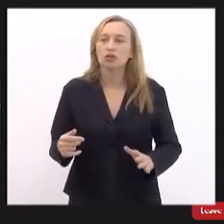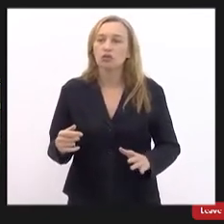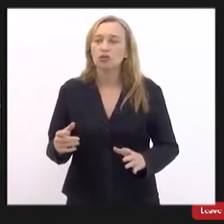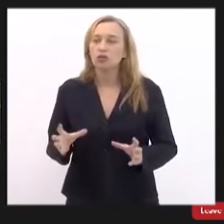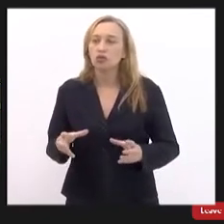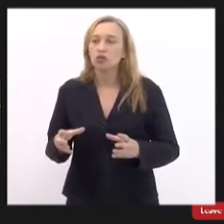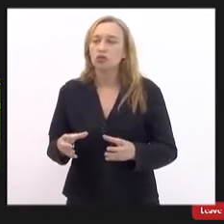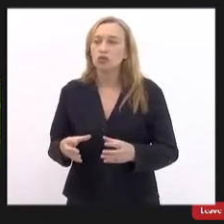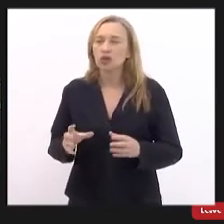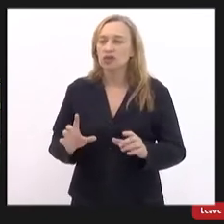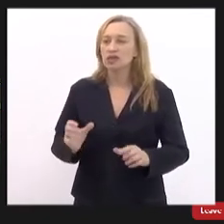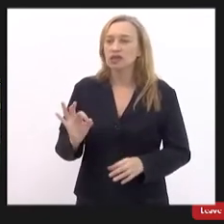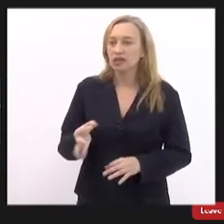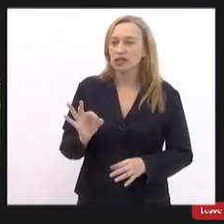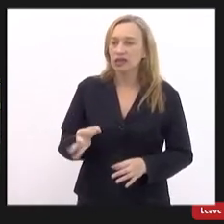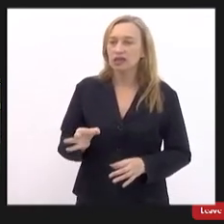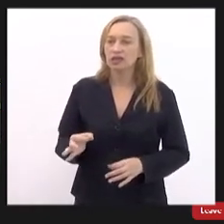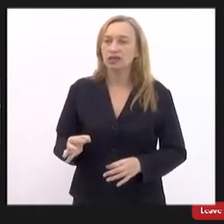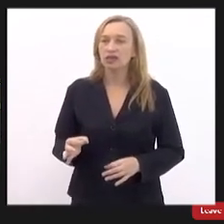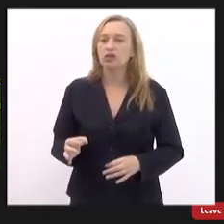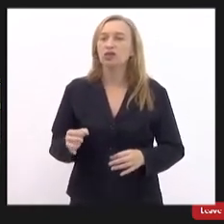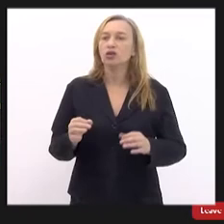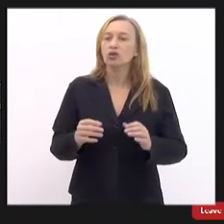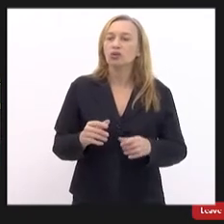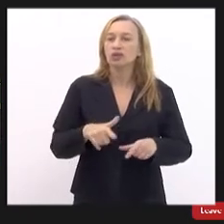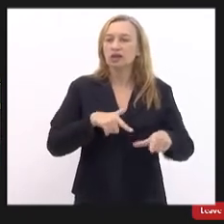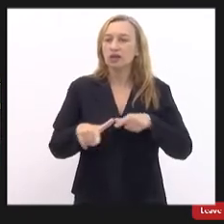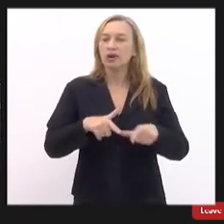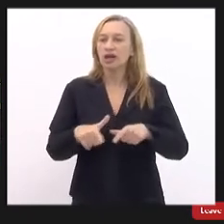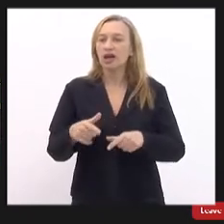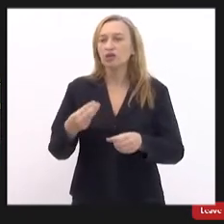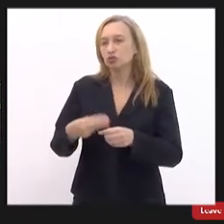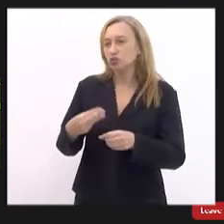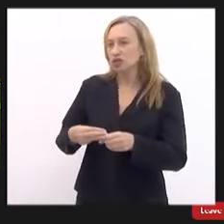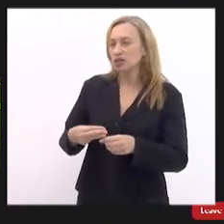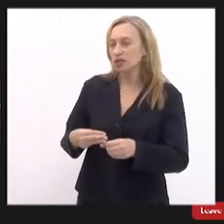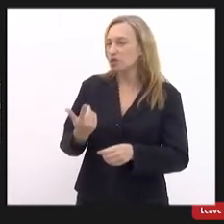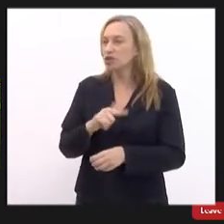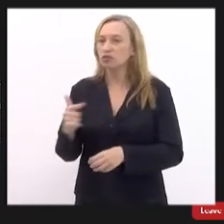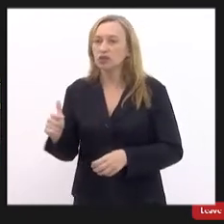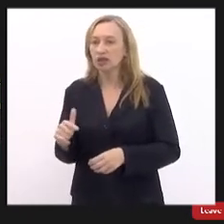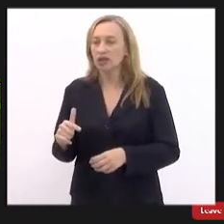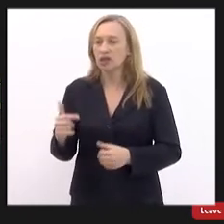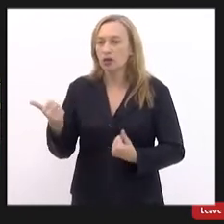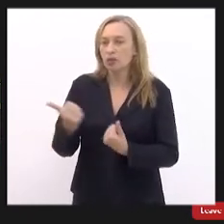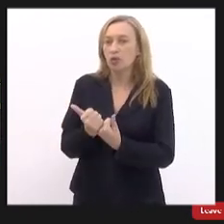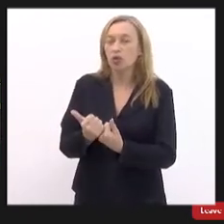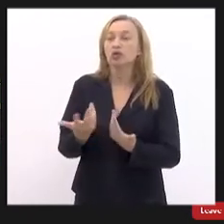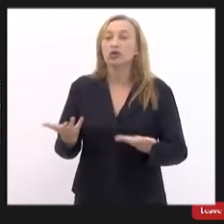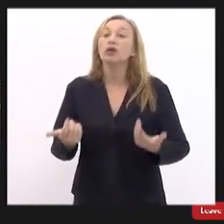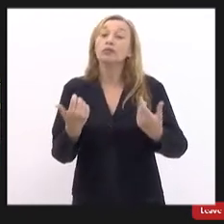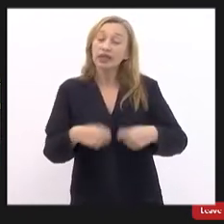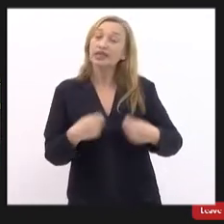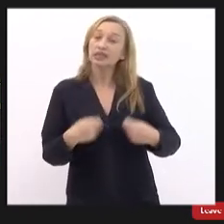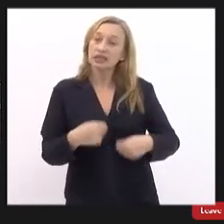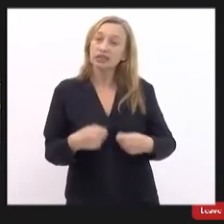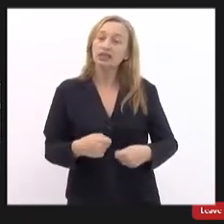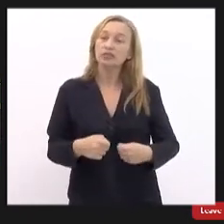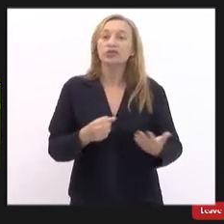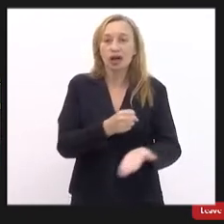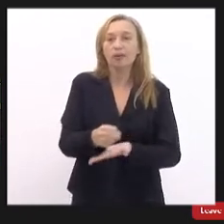Vamos começar a trabalhar essa questão dos municípios que não têm o marco legal, né? Porque precisamos da